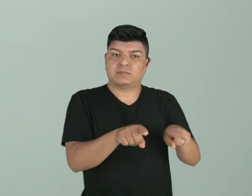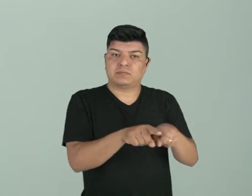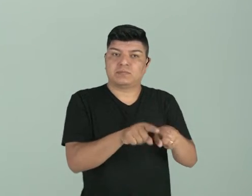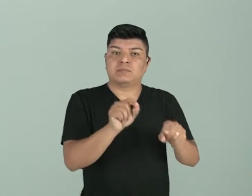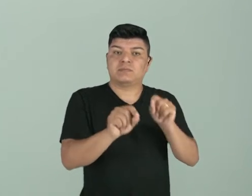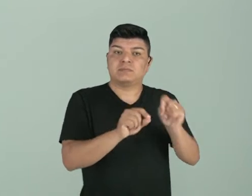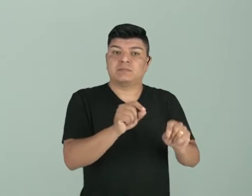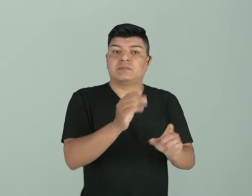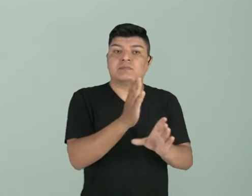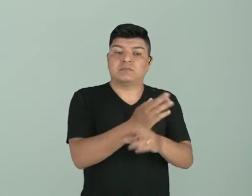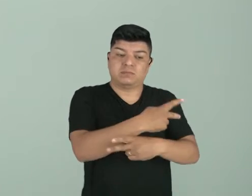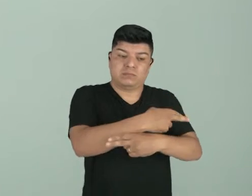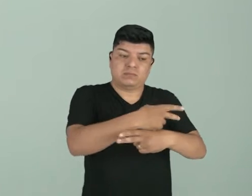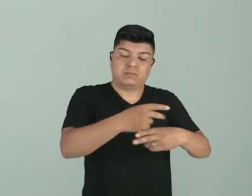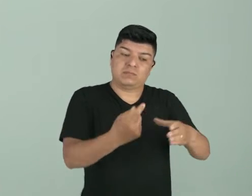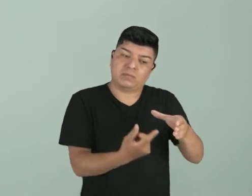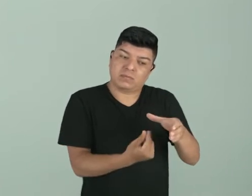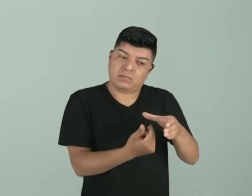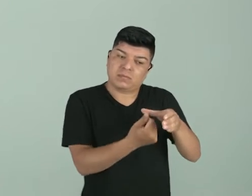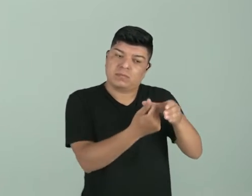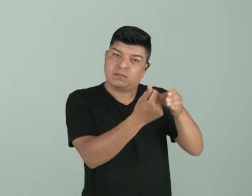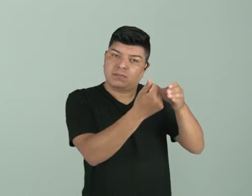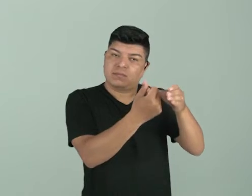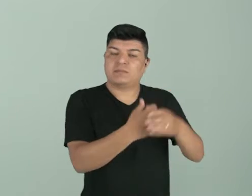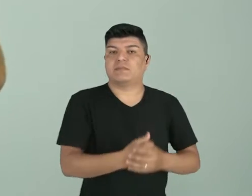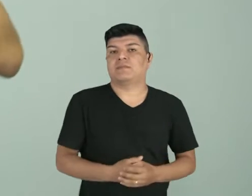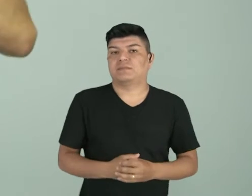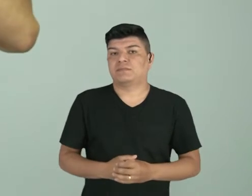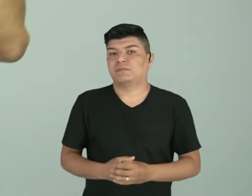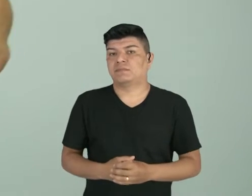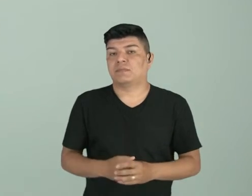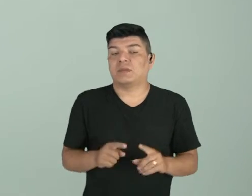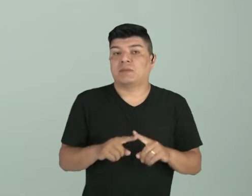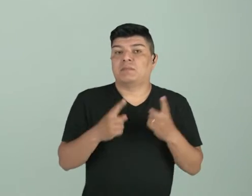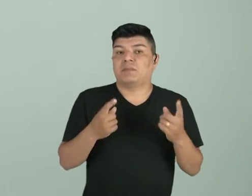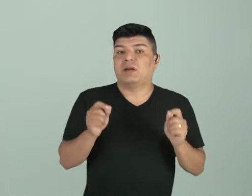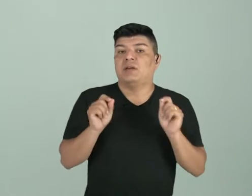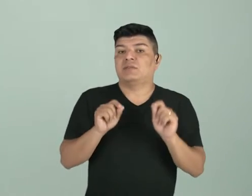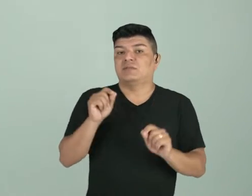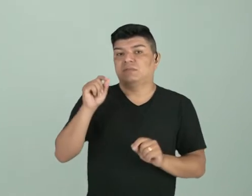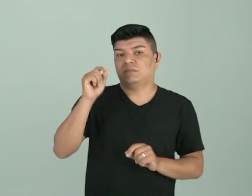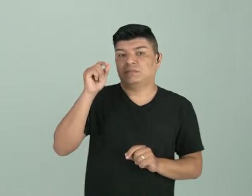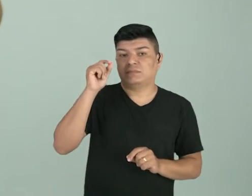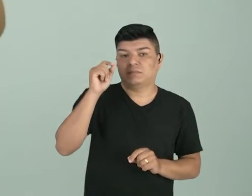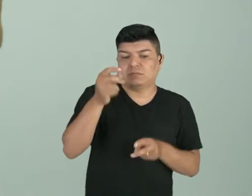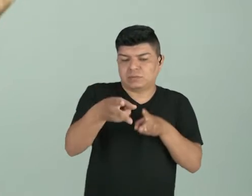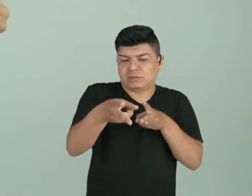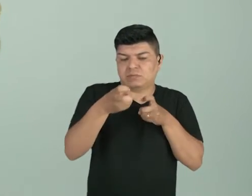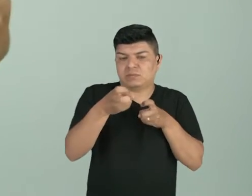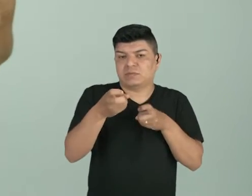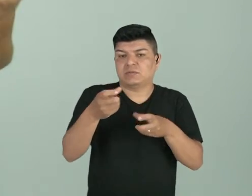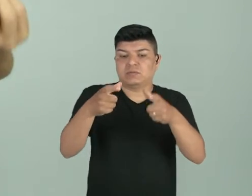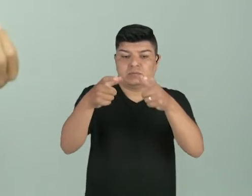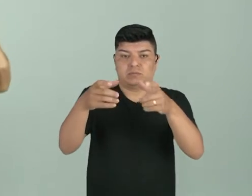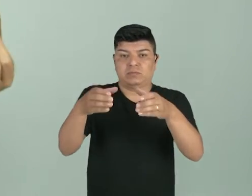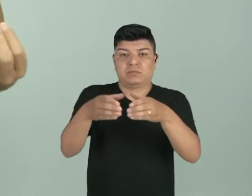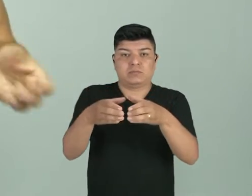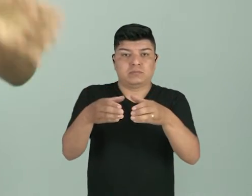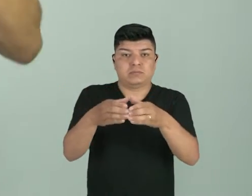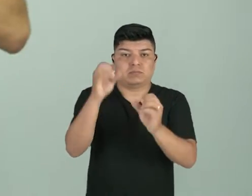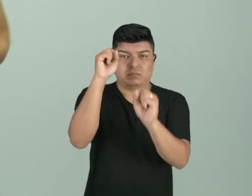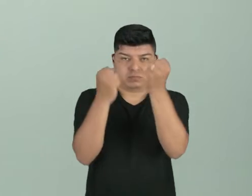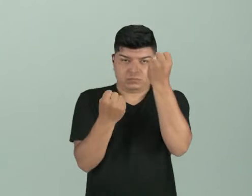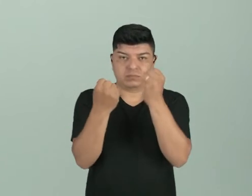estabelecido pelo modo de produção capitalista. Mas o que é que nós podemos identificar dentro do ambiente